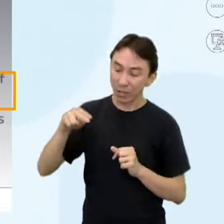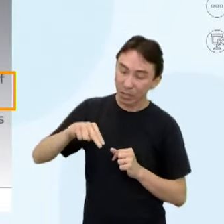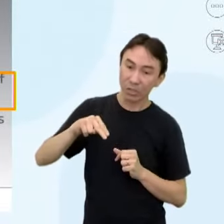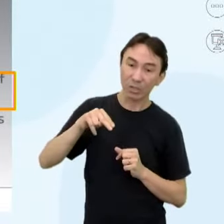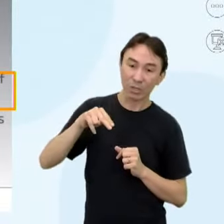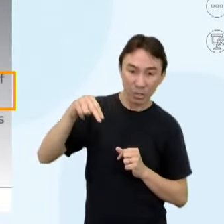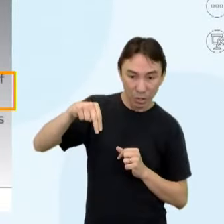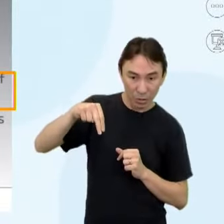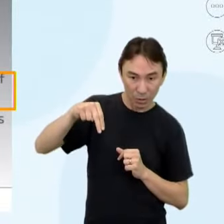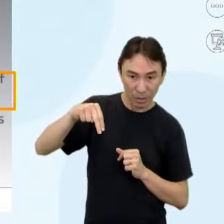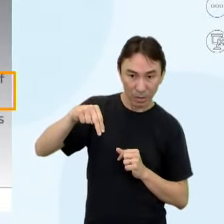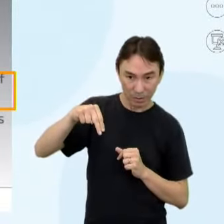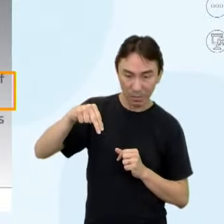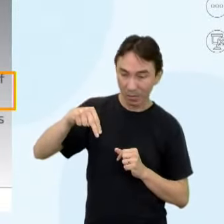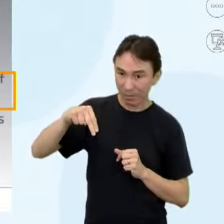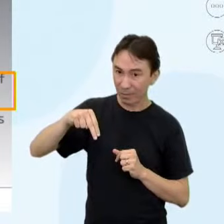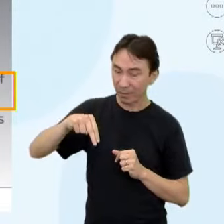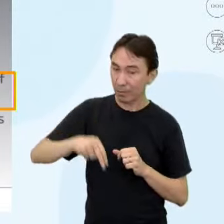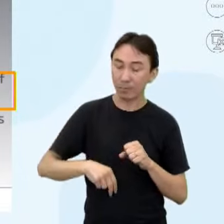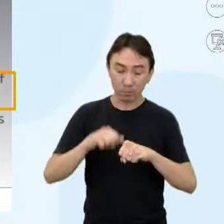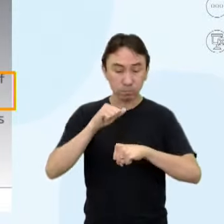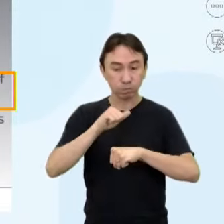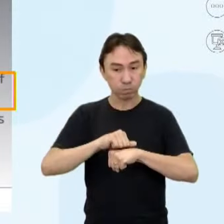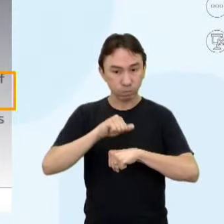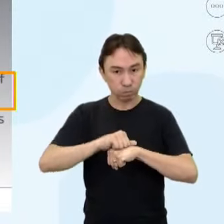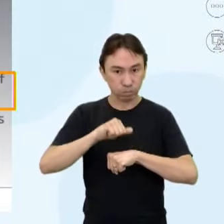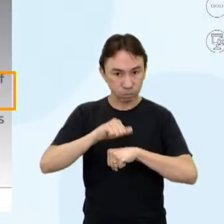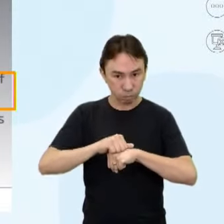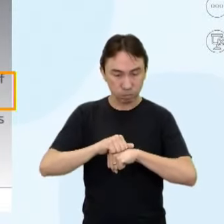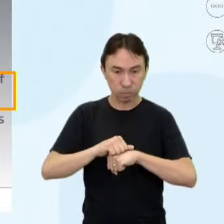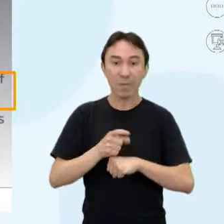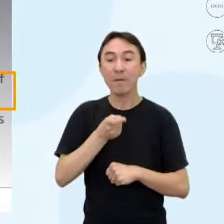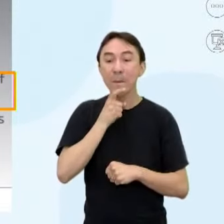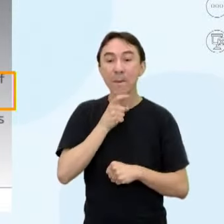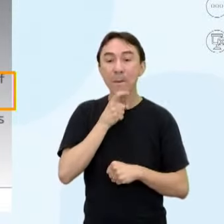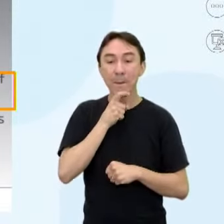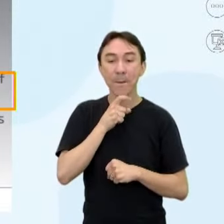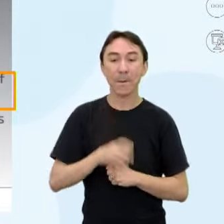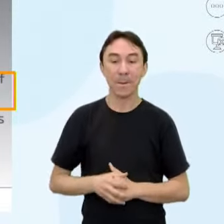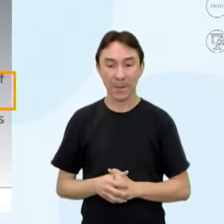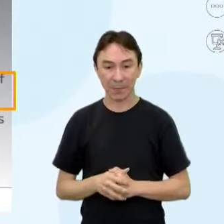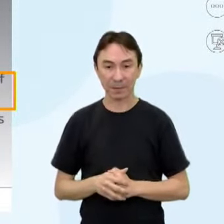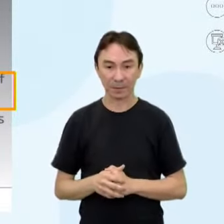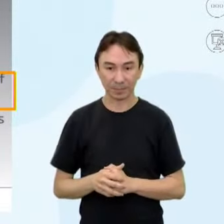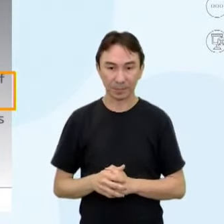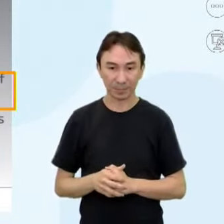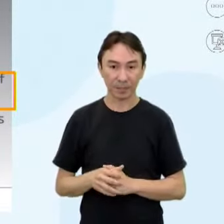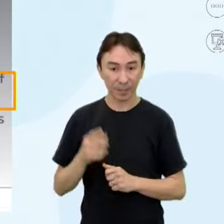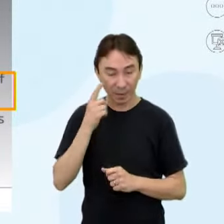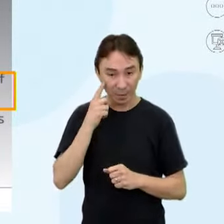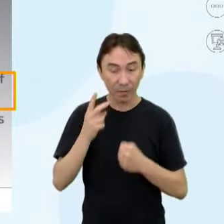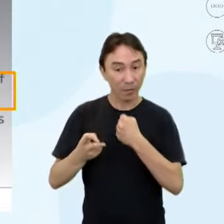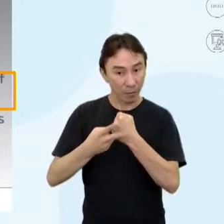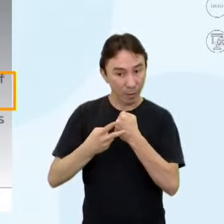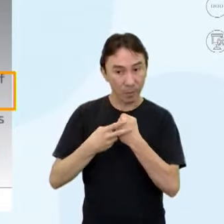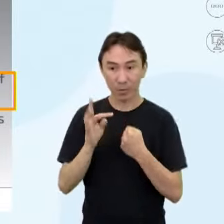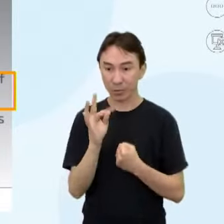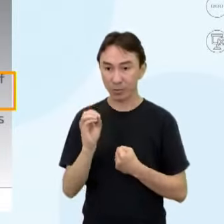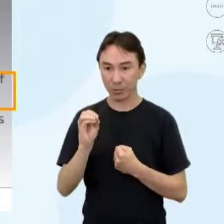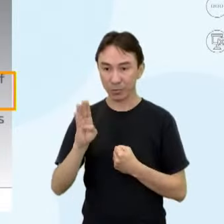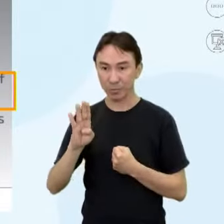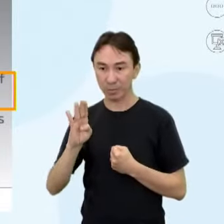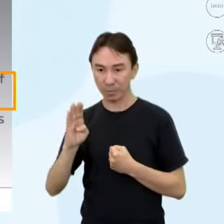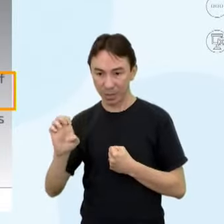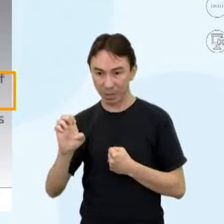formato sólido. Né? Nitrogênio aí no formato de gelo. Tá bom? Então, ó, is, verbo to be no presente, mais